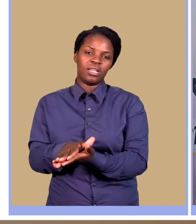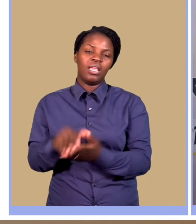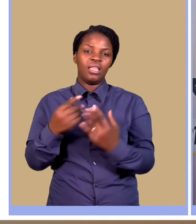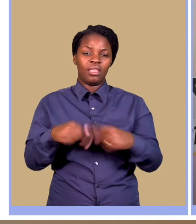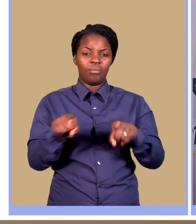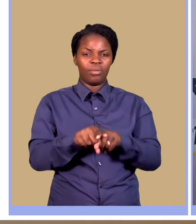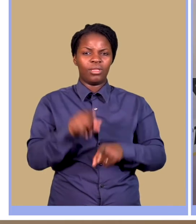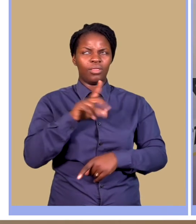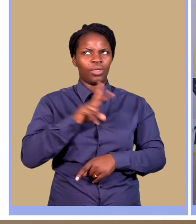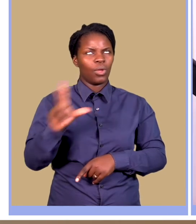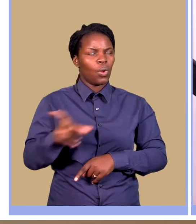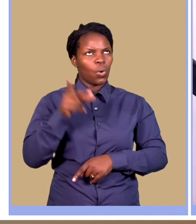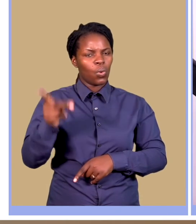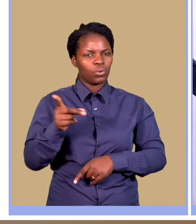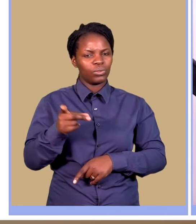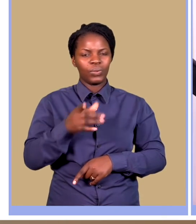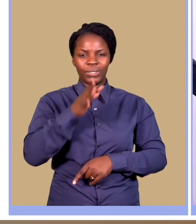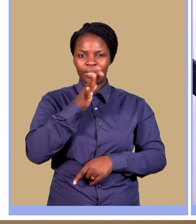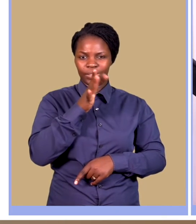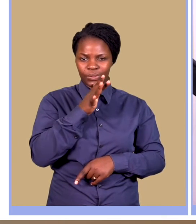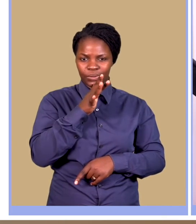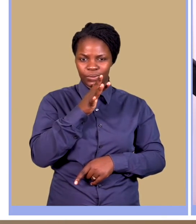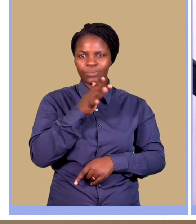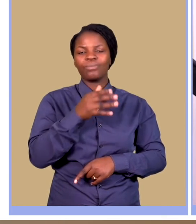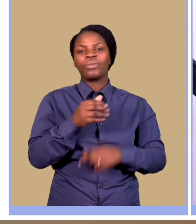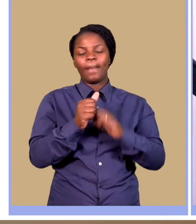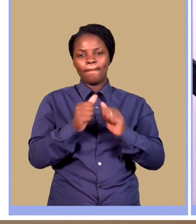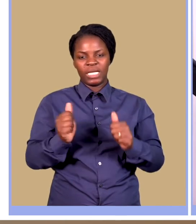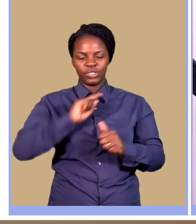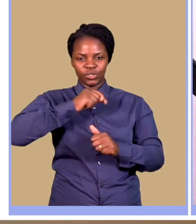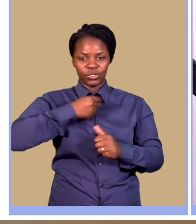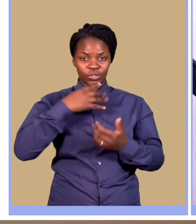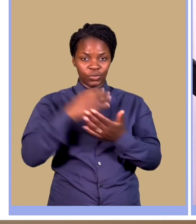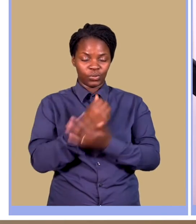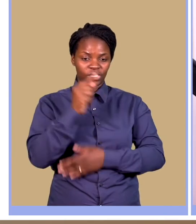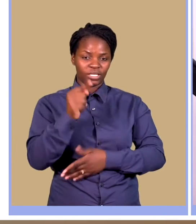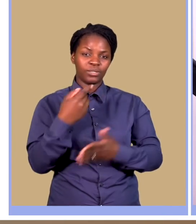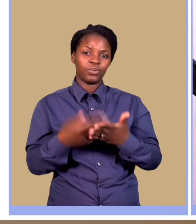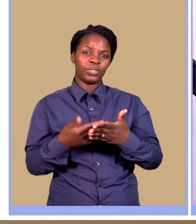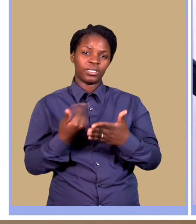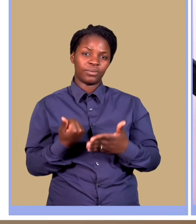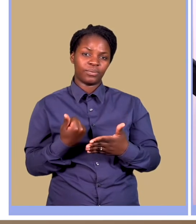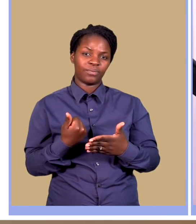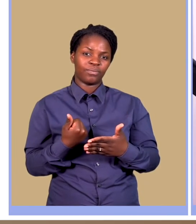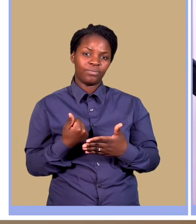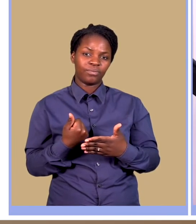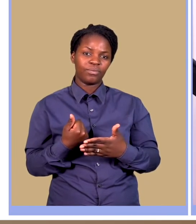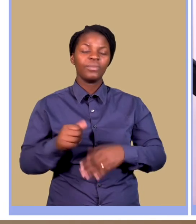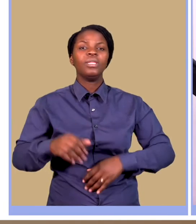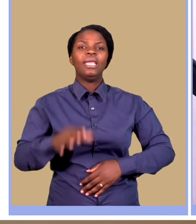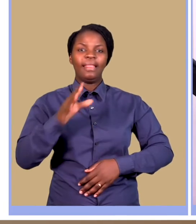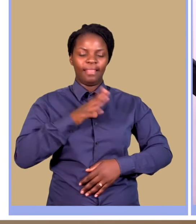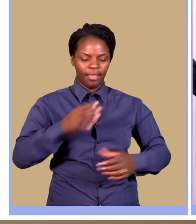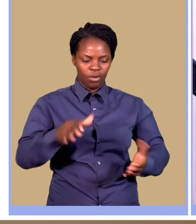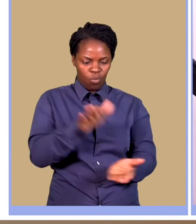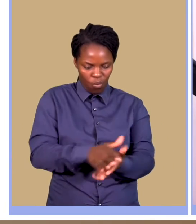nós encontramos isso? É porque ainda que haja contentores de lixo, ou melhor, existem,